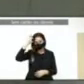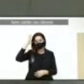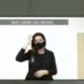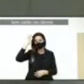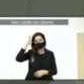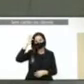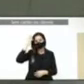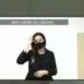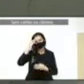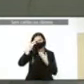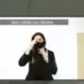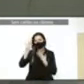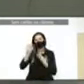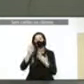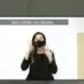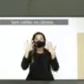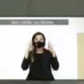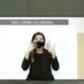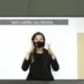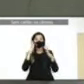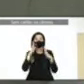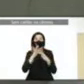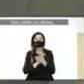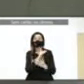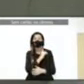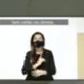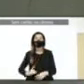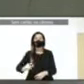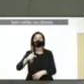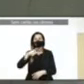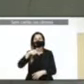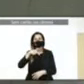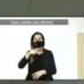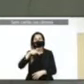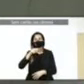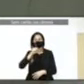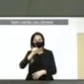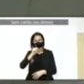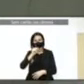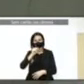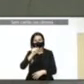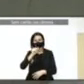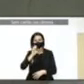R$ 1 milhão, né, para a segurança do nosso estado. Muito obrigado.